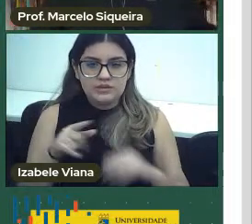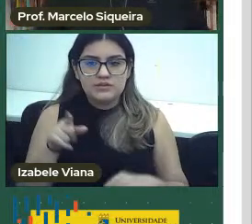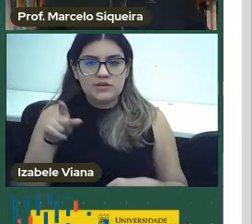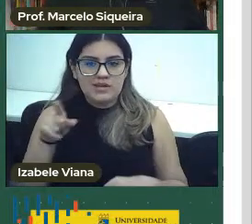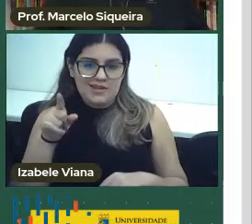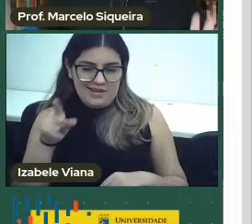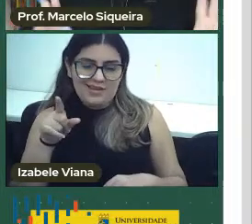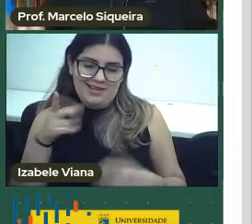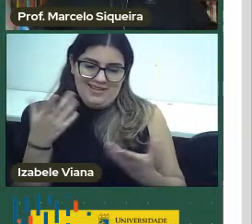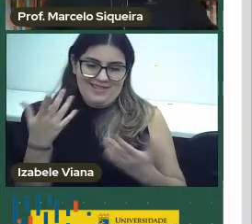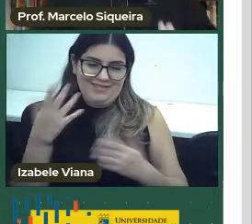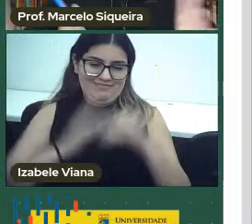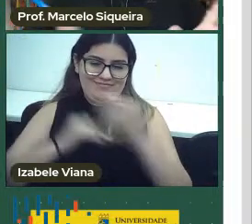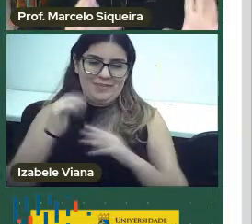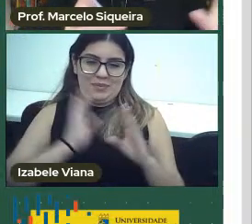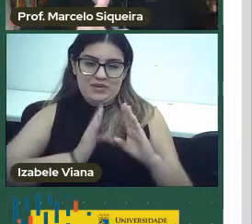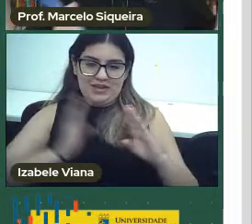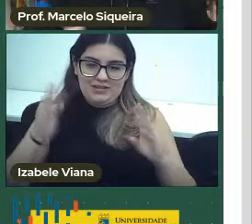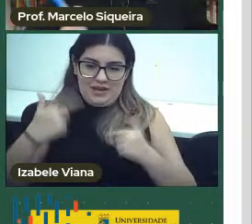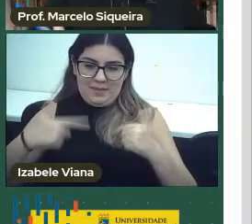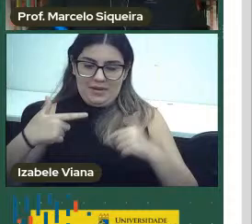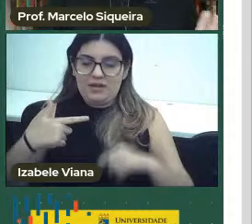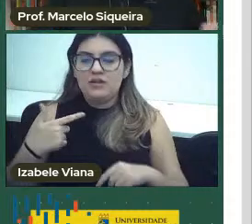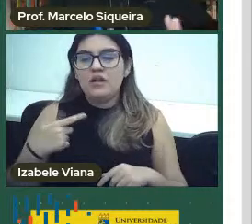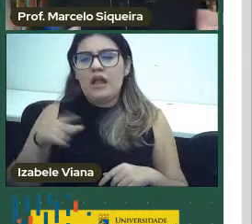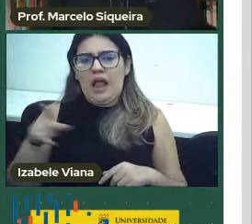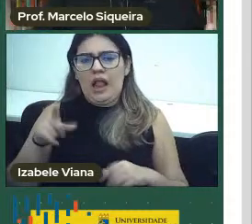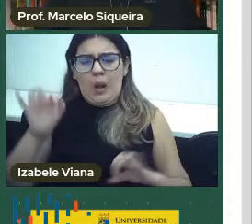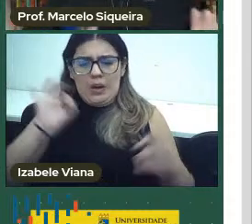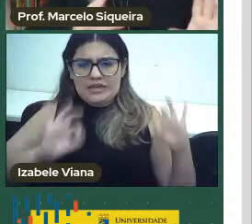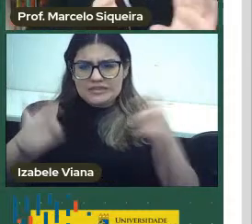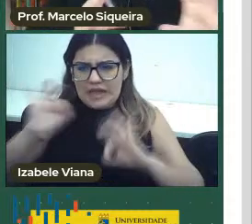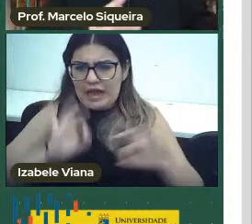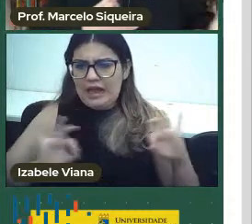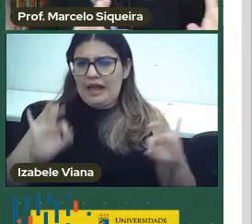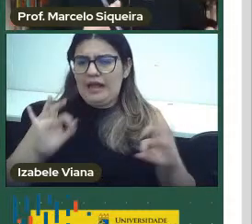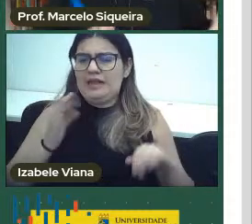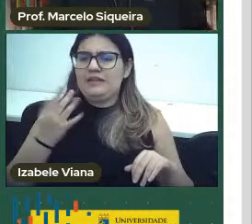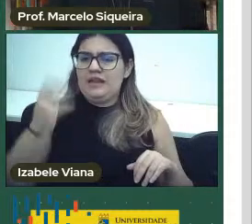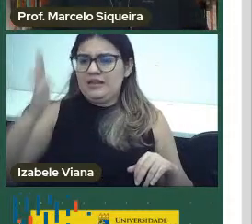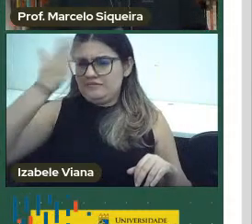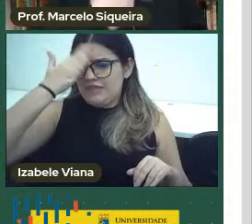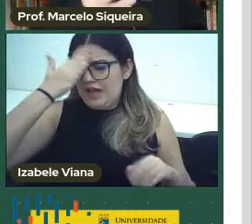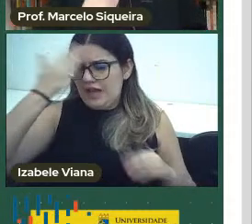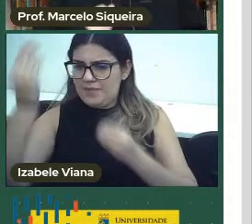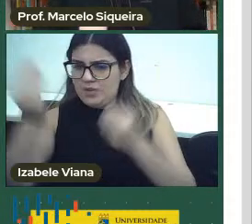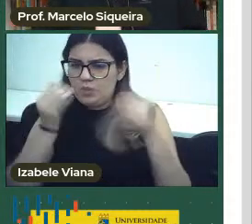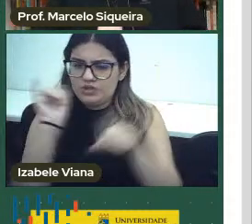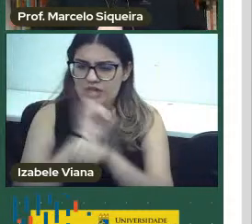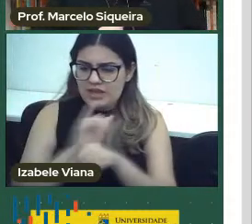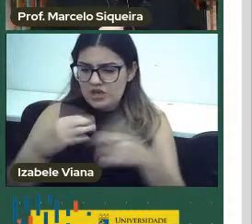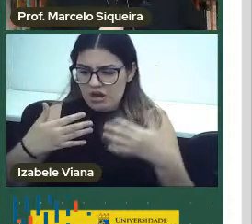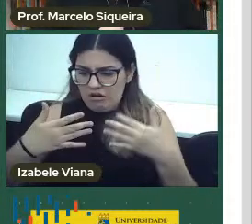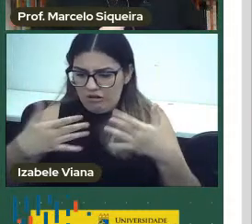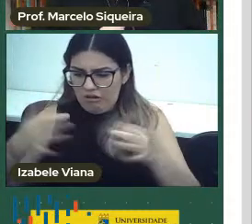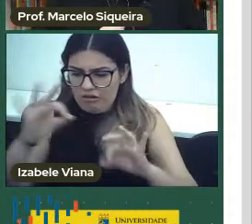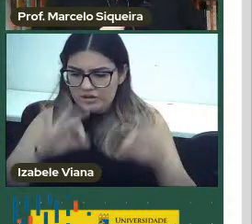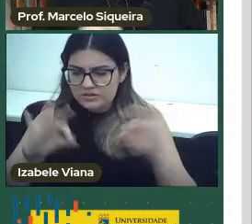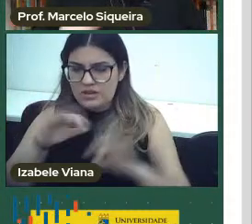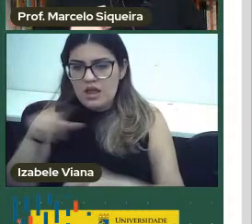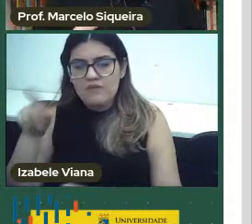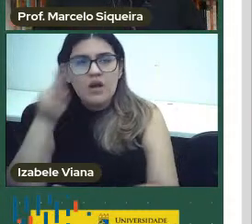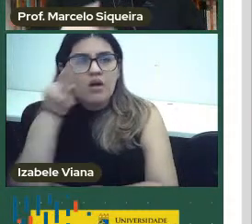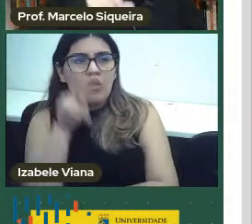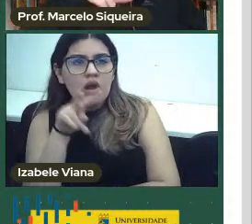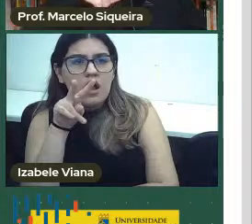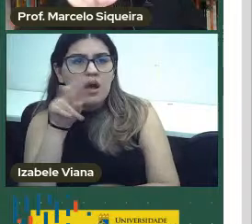né? Muito organizada, né? Ciente daquelas produções todas, de como faz tal. Ela pode olhar para o meu armário